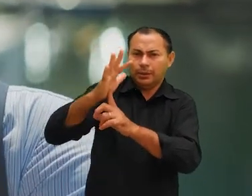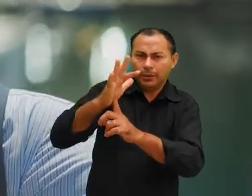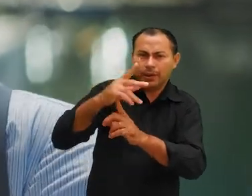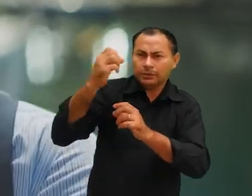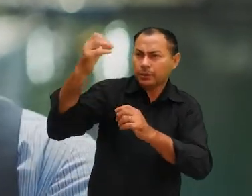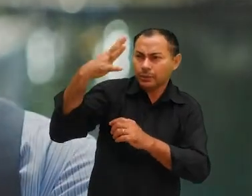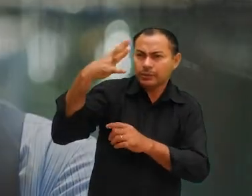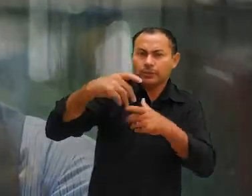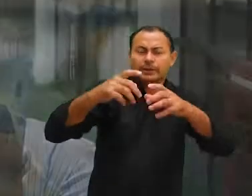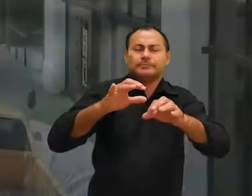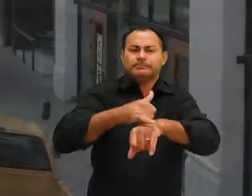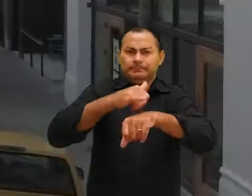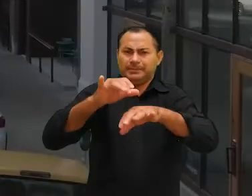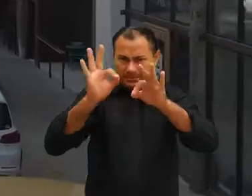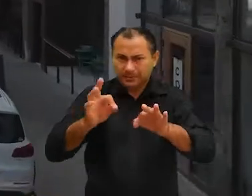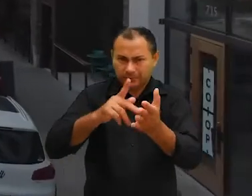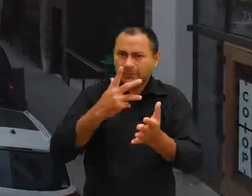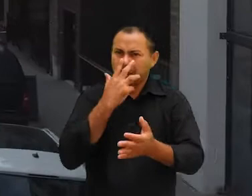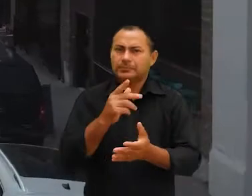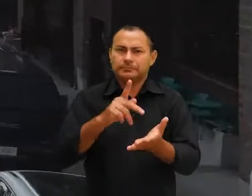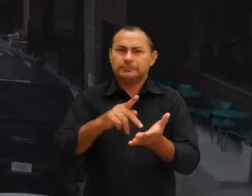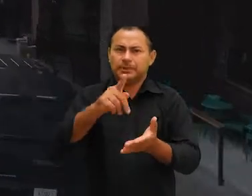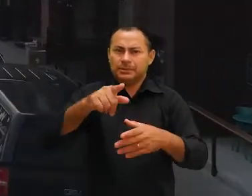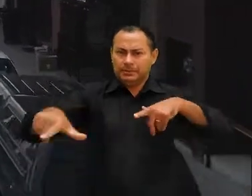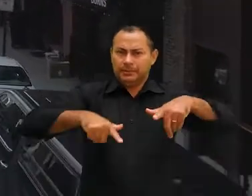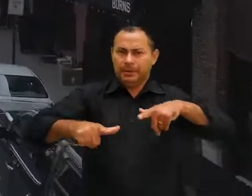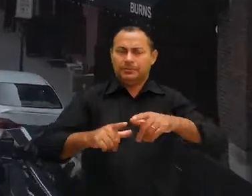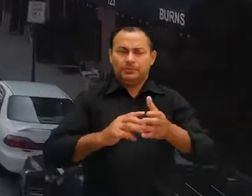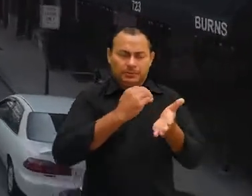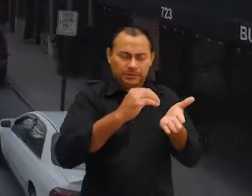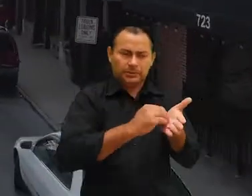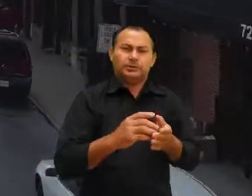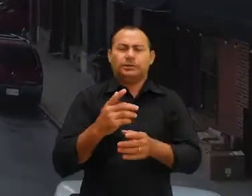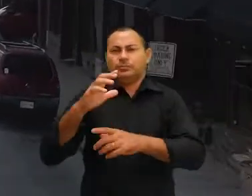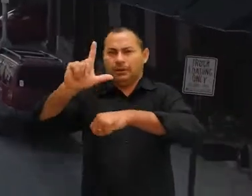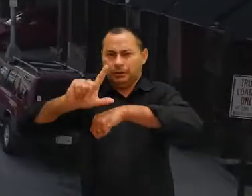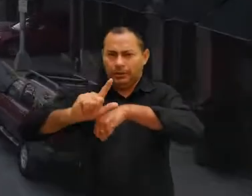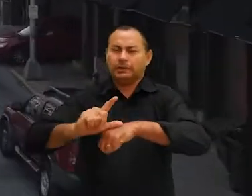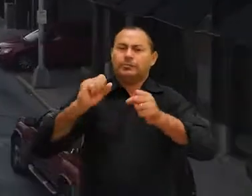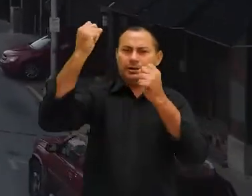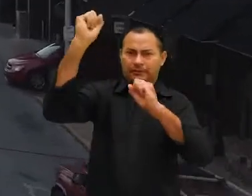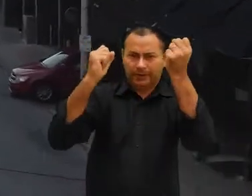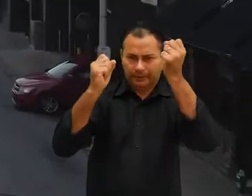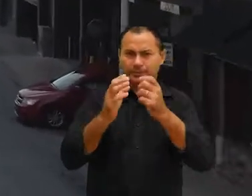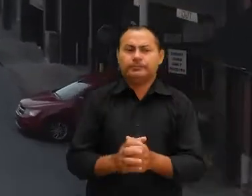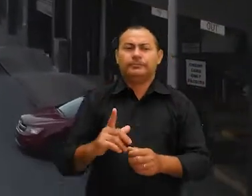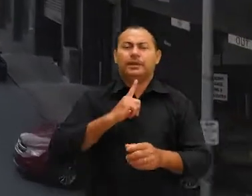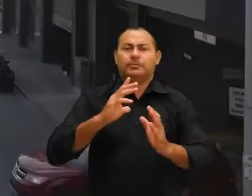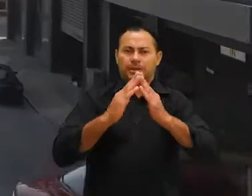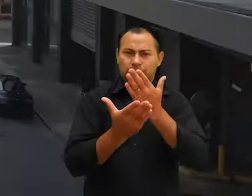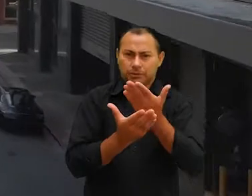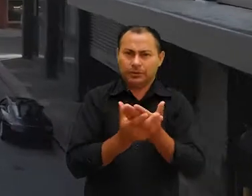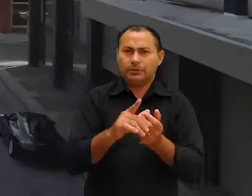estratégica você não acha sabe isso pode ser verdade para você que trabalha em um escritório em uma loja e uma fábrica